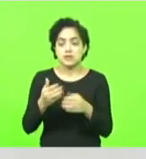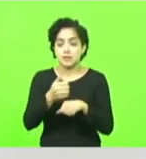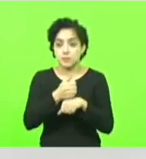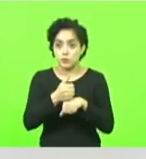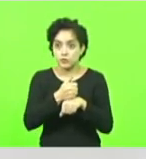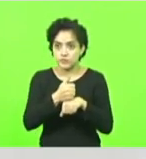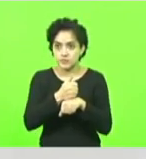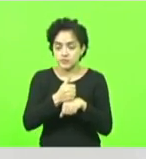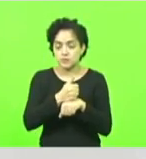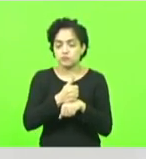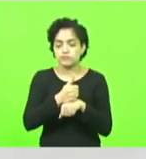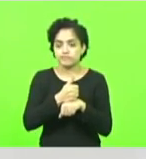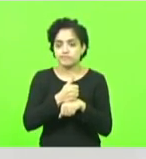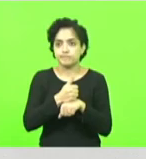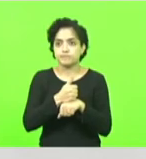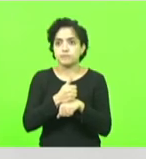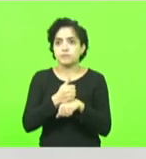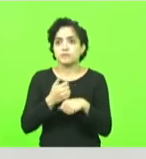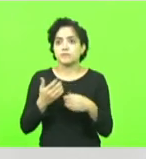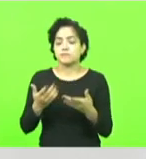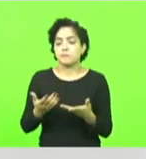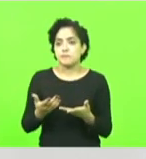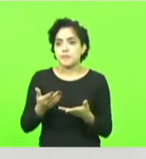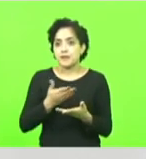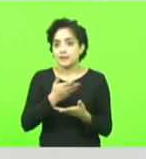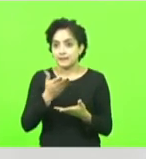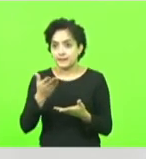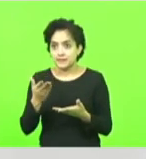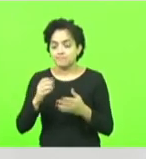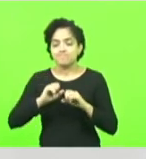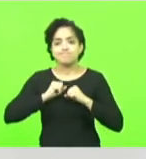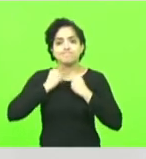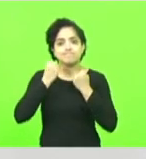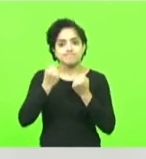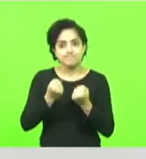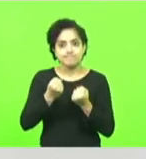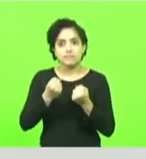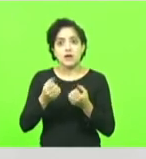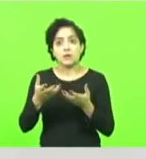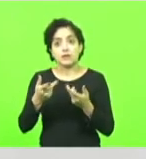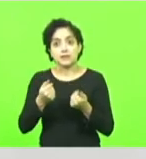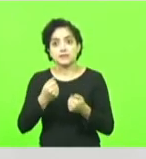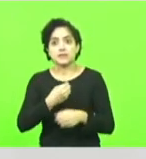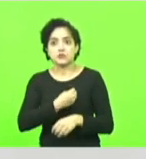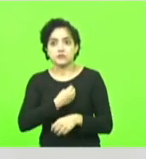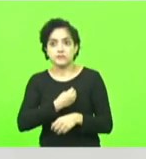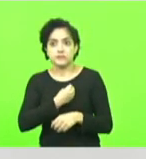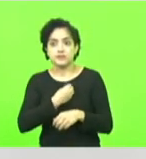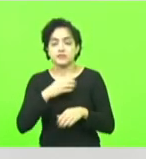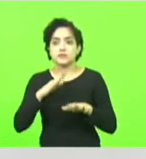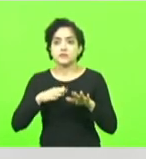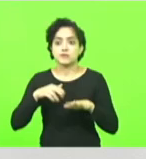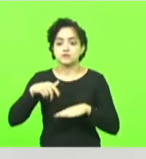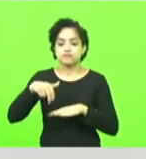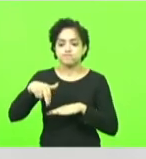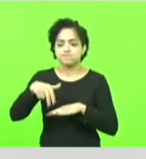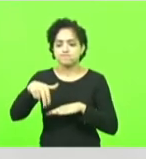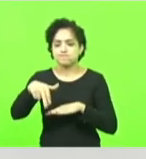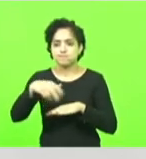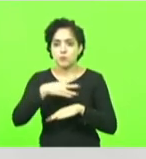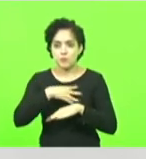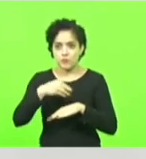de um agente de segurança pública. Né, eles tanto se esforçam, por exemplo, a qualidade de vida. Às vezes eu saio para caminhar com o Micaelzinho